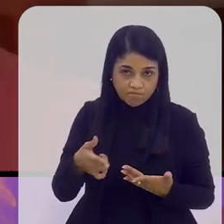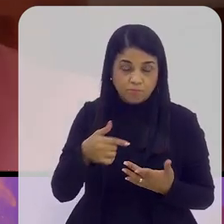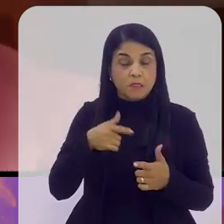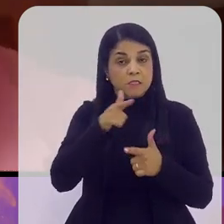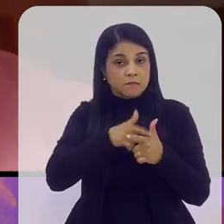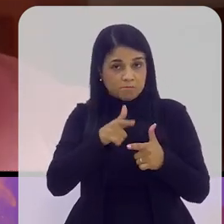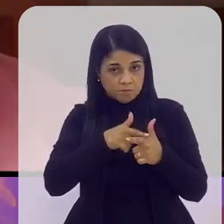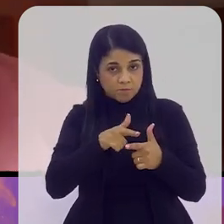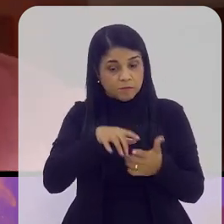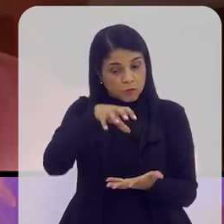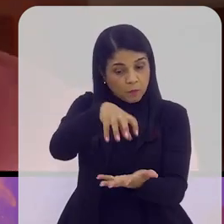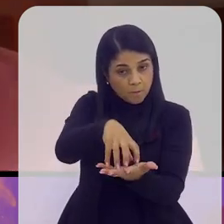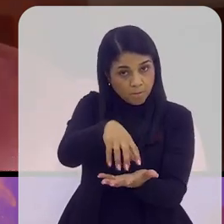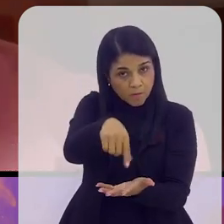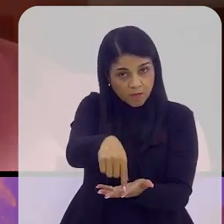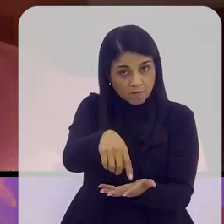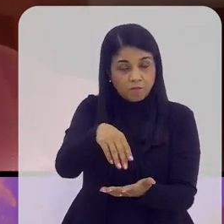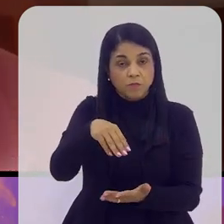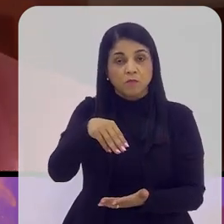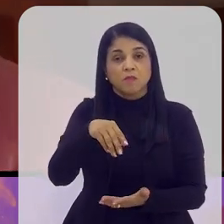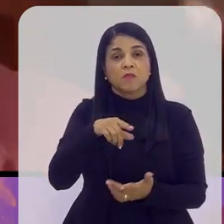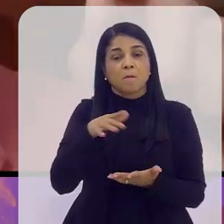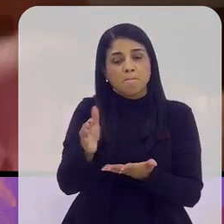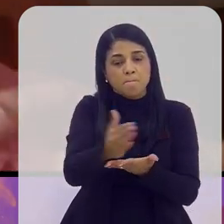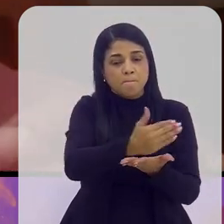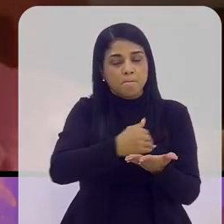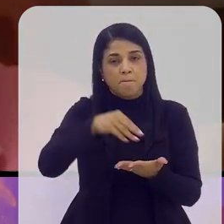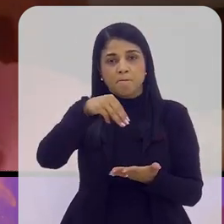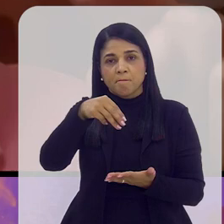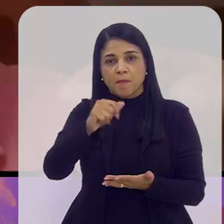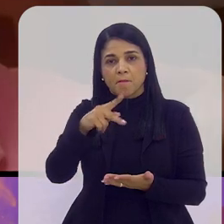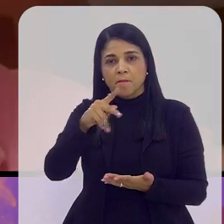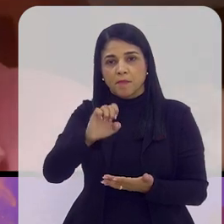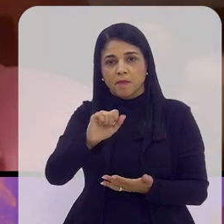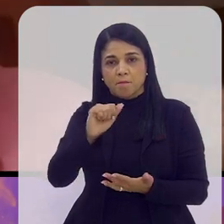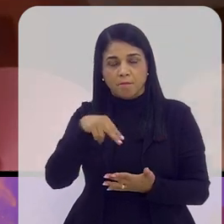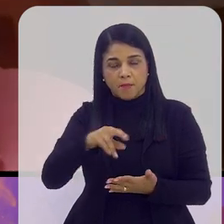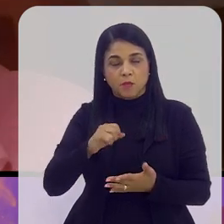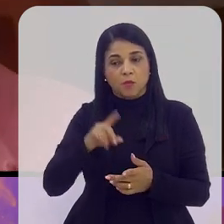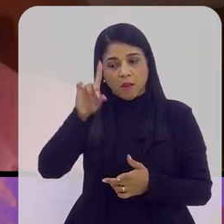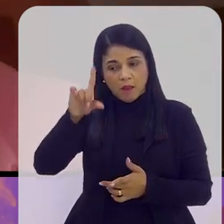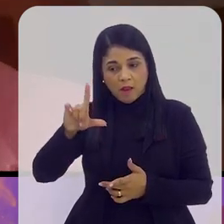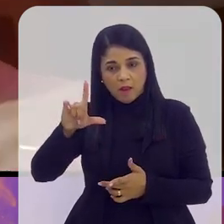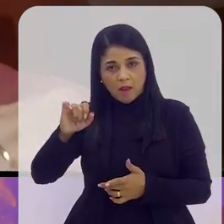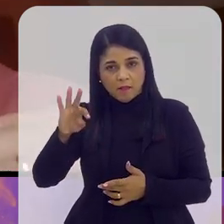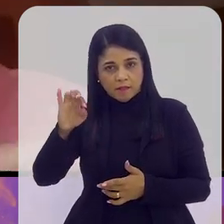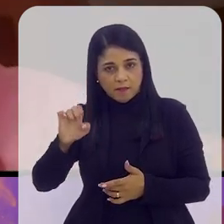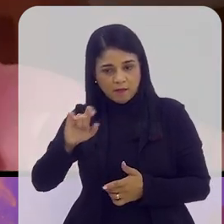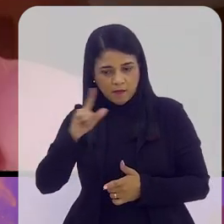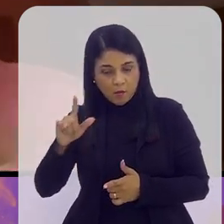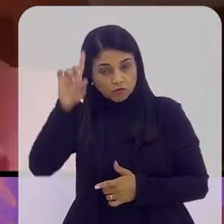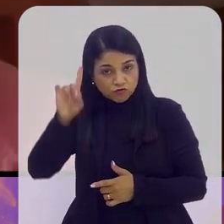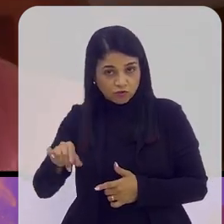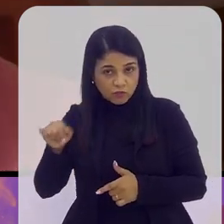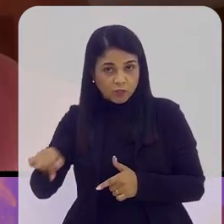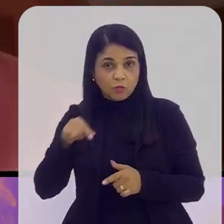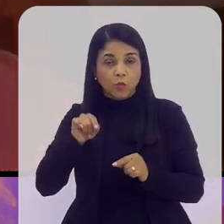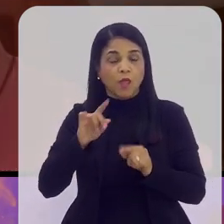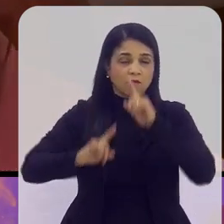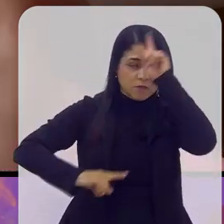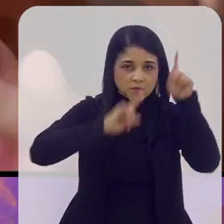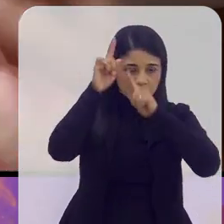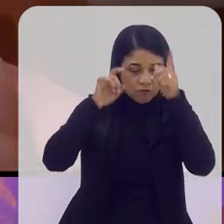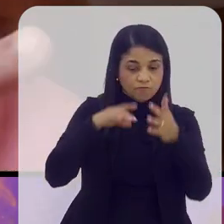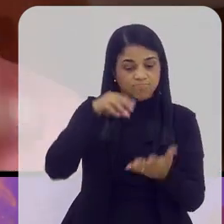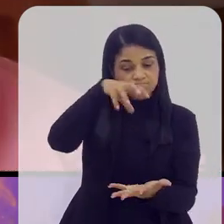problema aí. E se temos um problema aí, esse mesmo mapeamento que tem que ser feito para a lateral direita, no meu entendimento, é extensivo